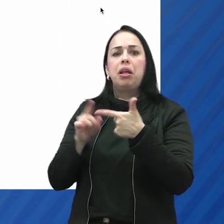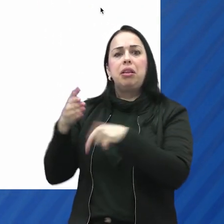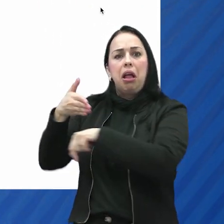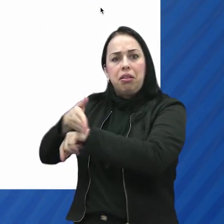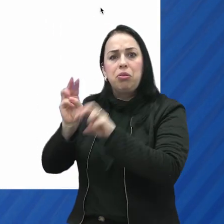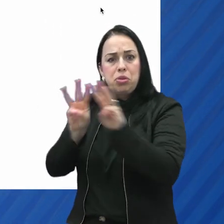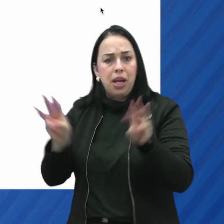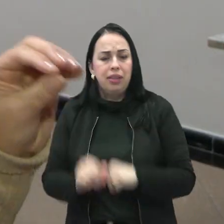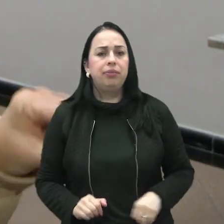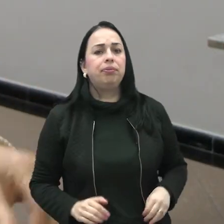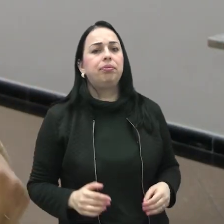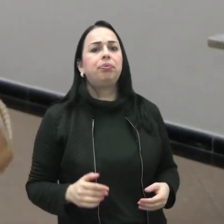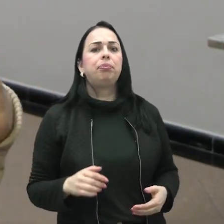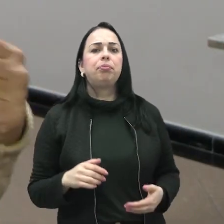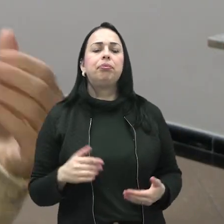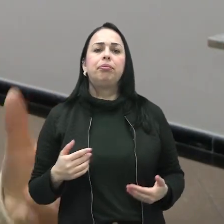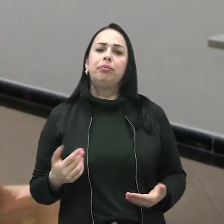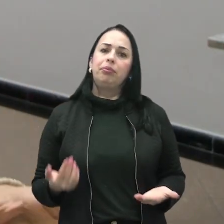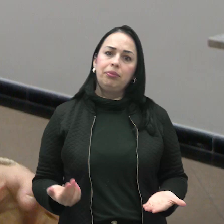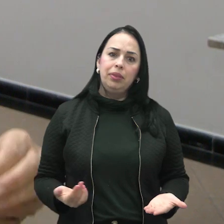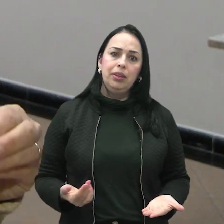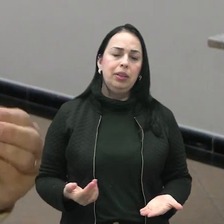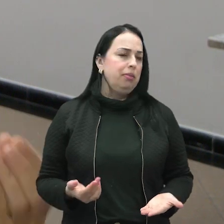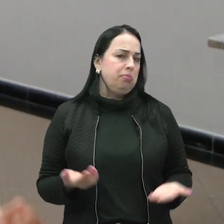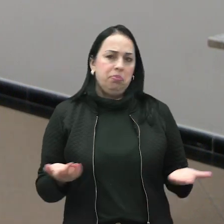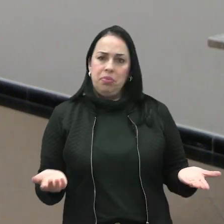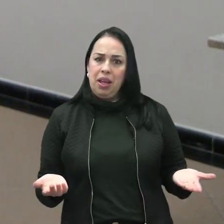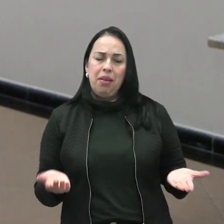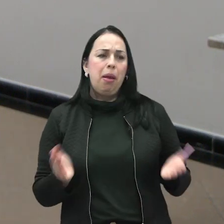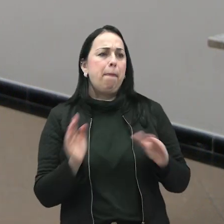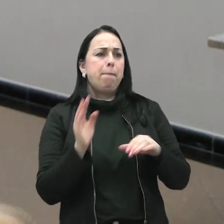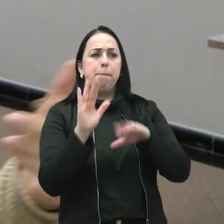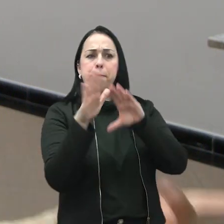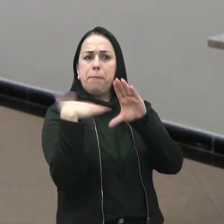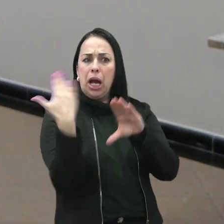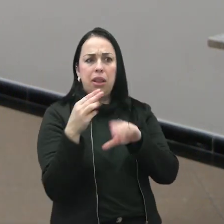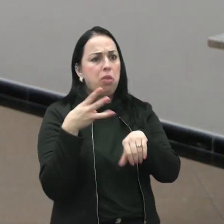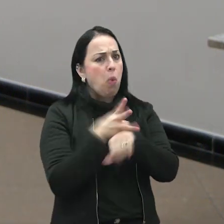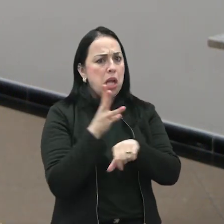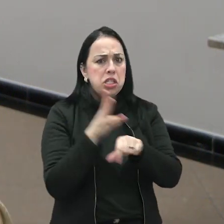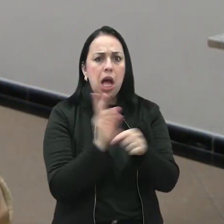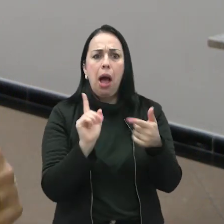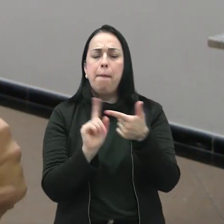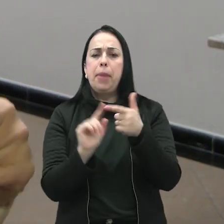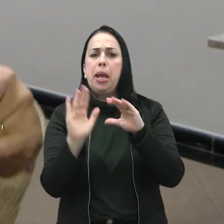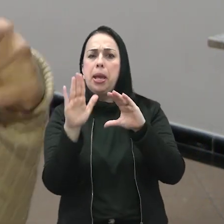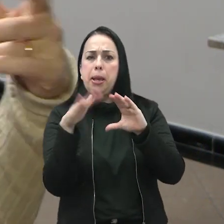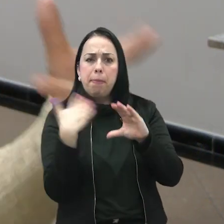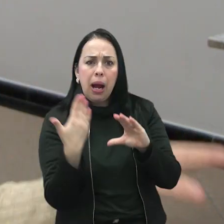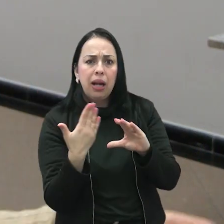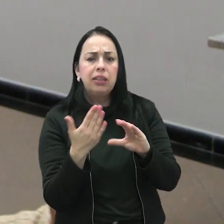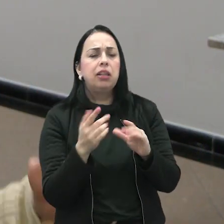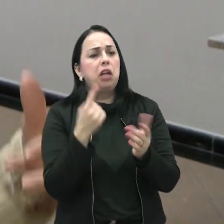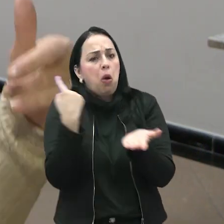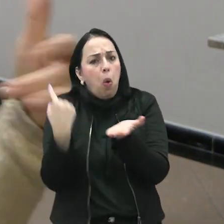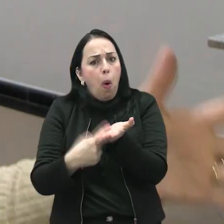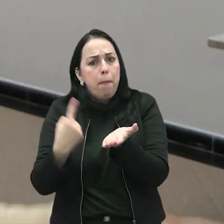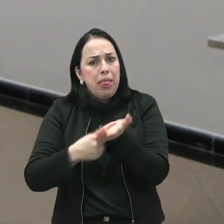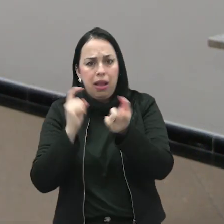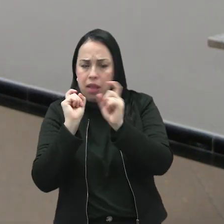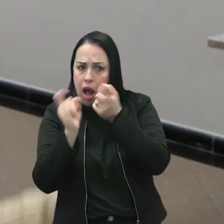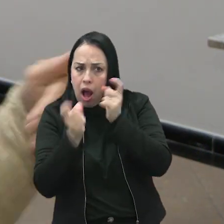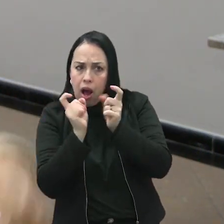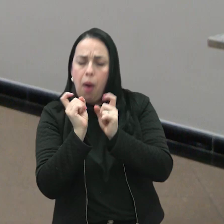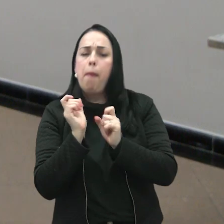e dos vereadores. Aqui ou a gente eles mandam WhatsApp, e-mail, se querem marcar